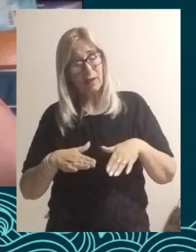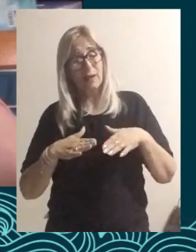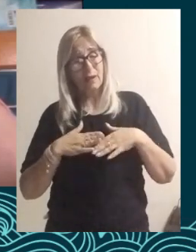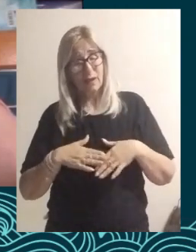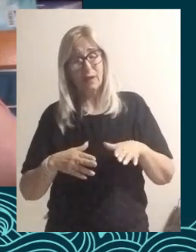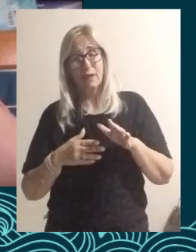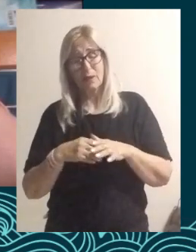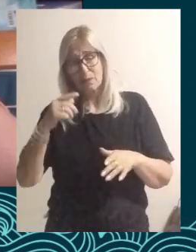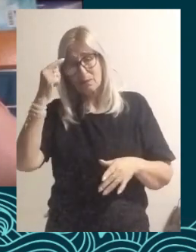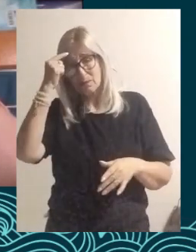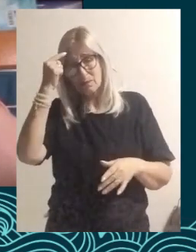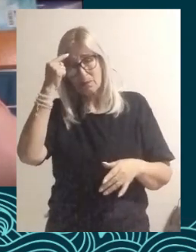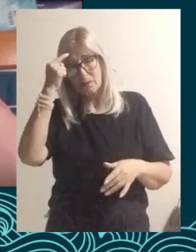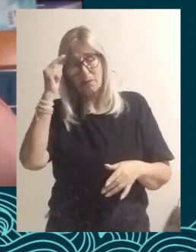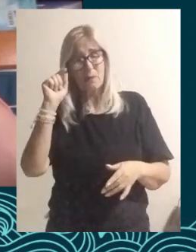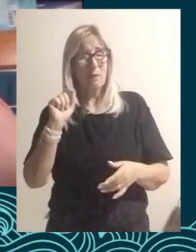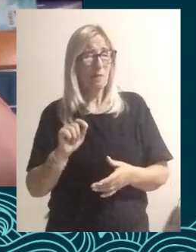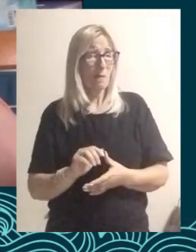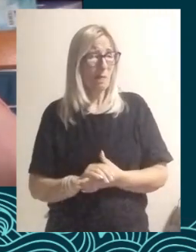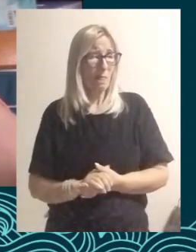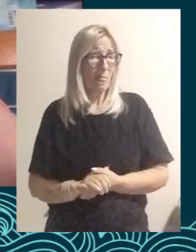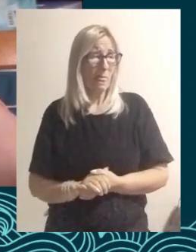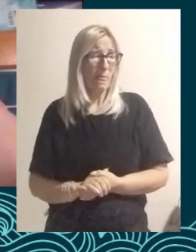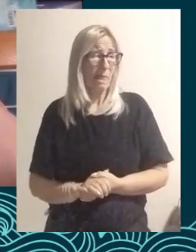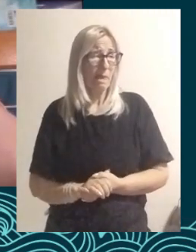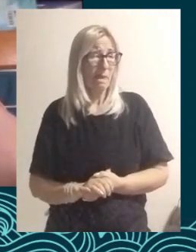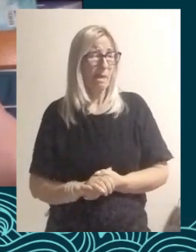também na calmaria são momentos em que